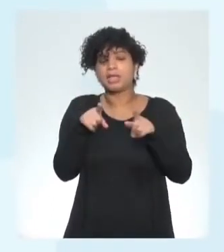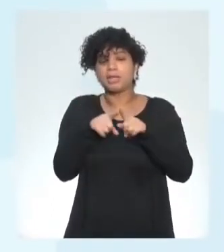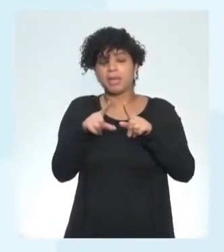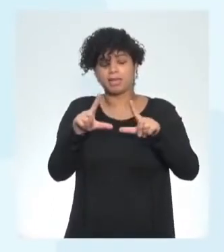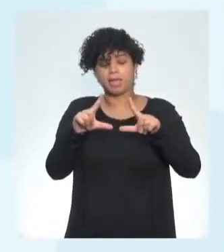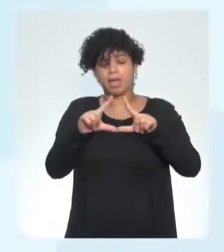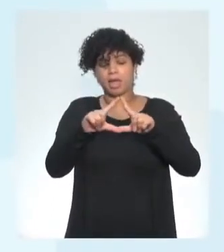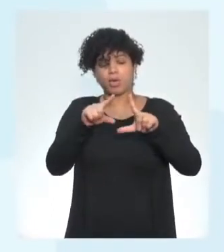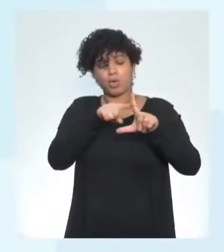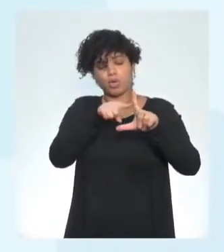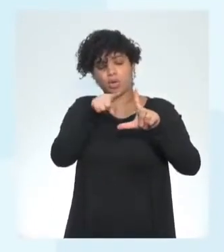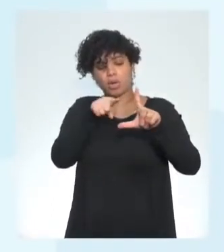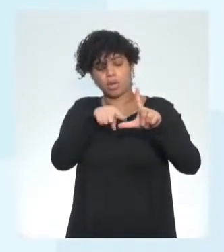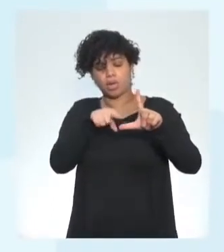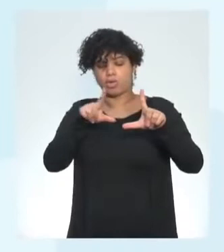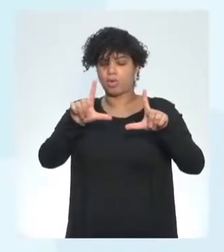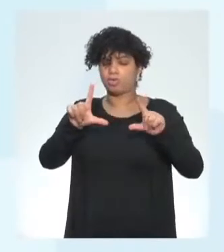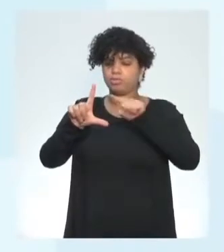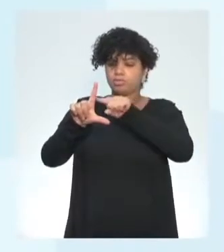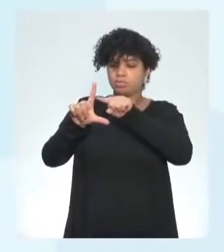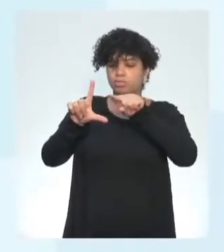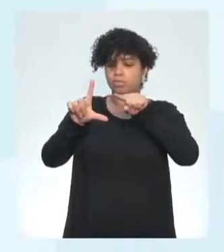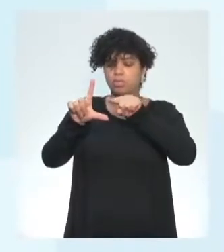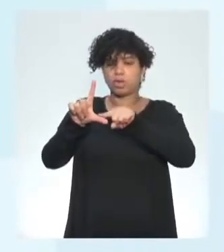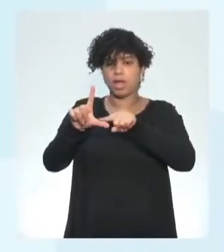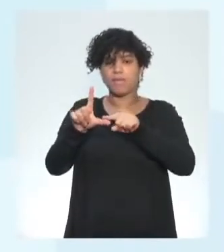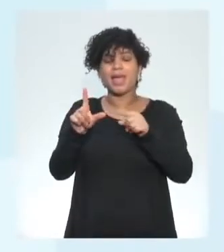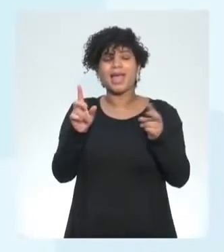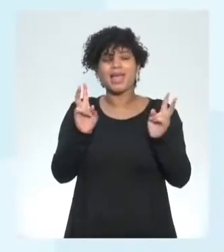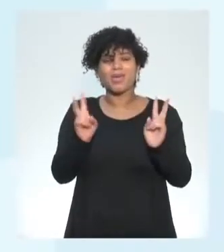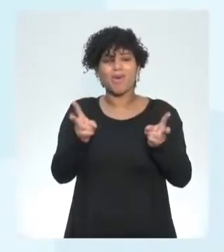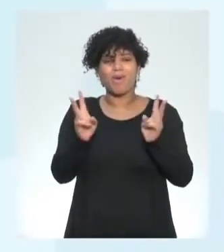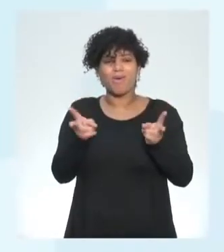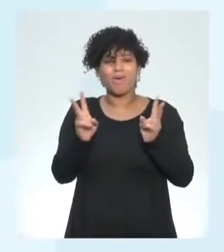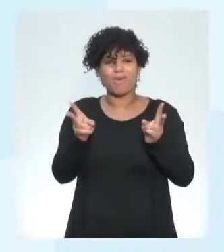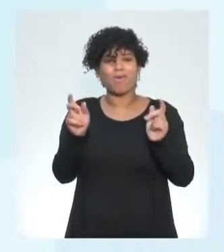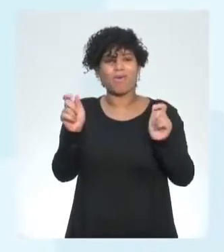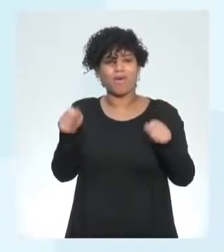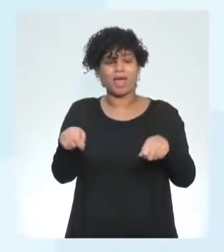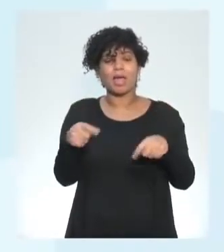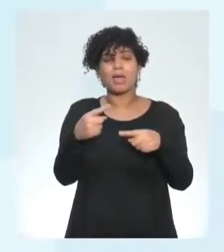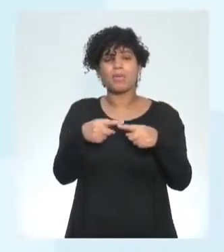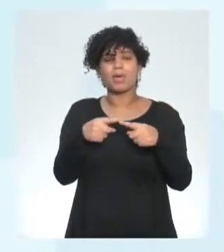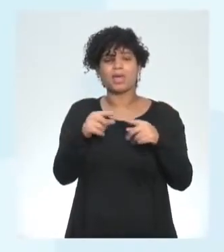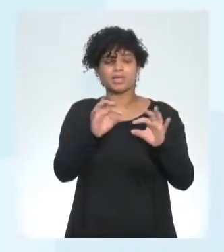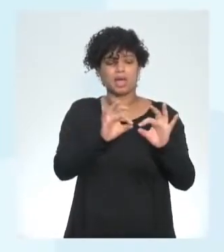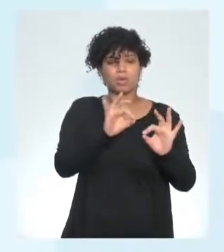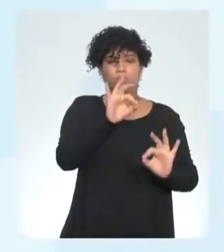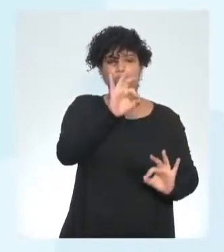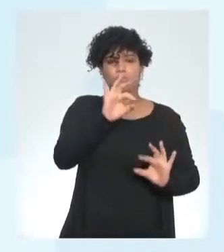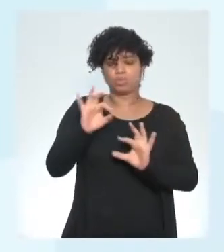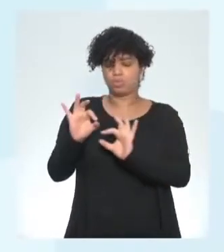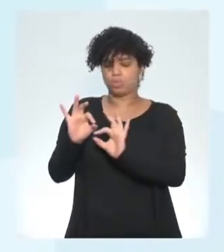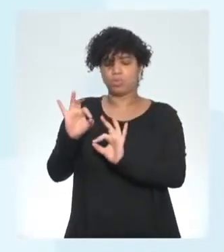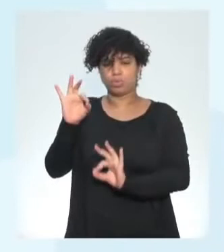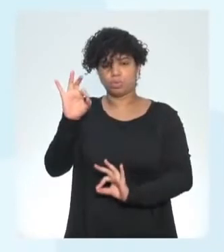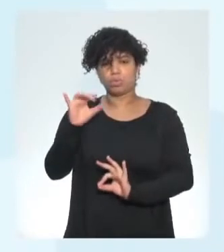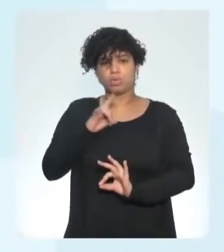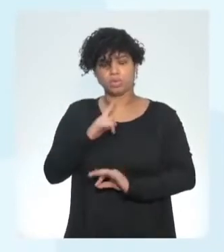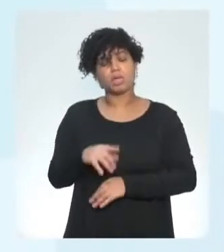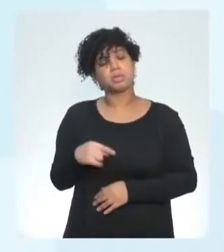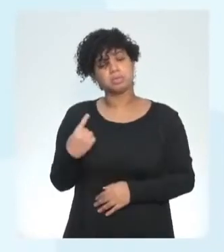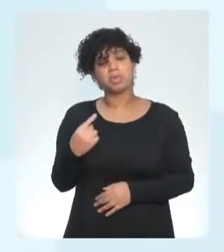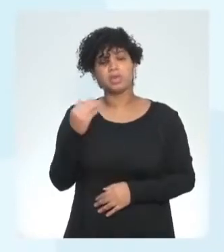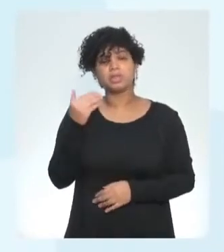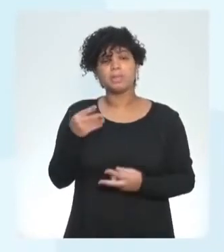Ó. Este ângulo é igual para o triângulo pequeno e para o grandão. E os dois estão falando de altura. Então, a gente já pode garantir